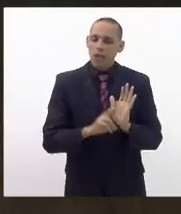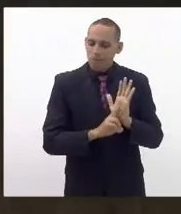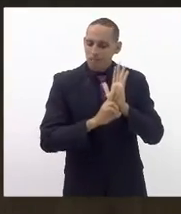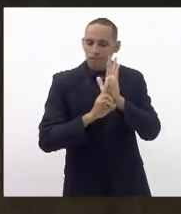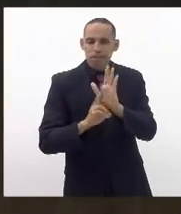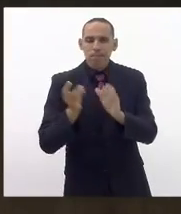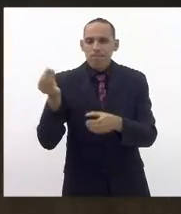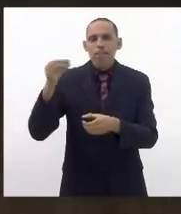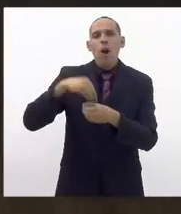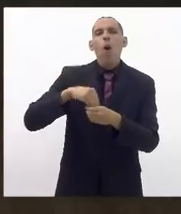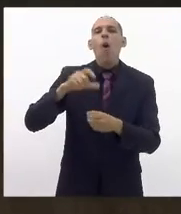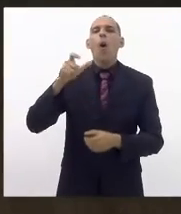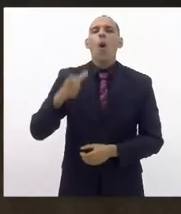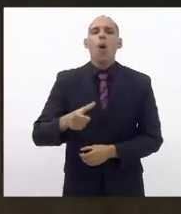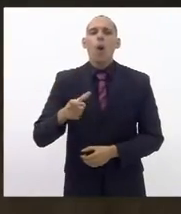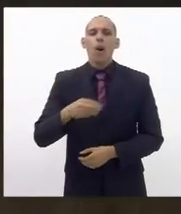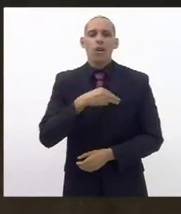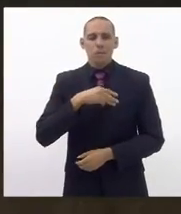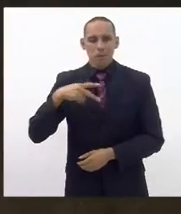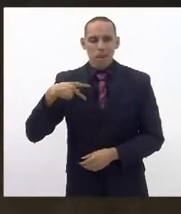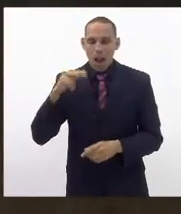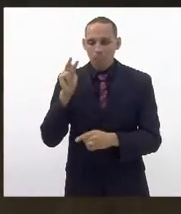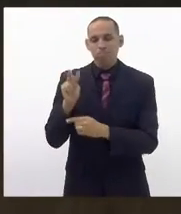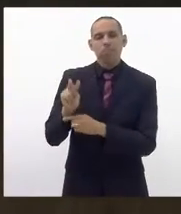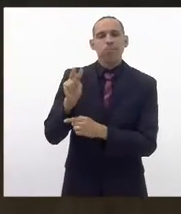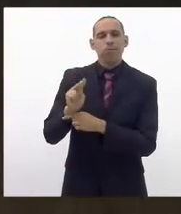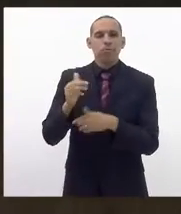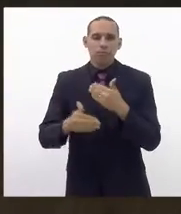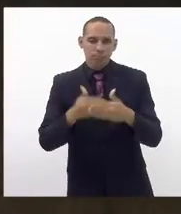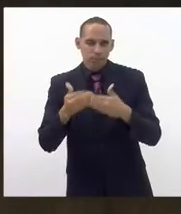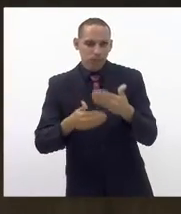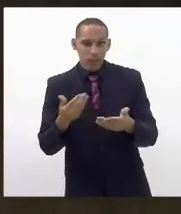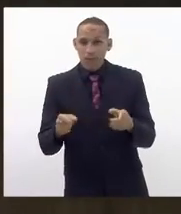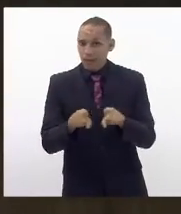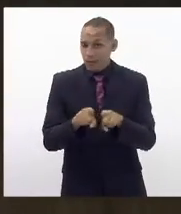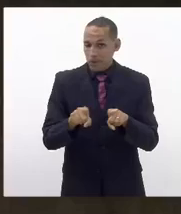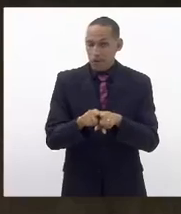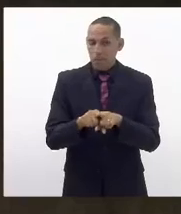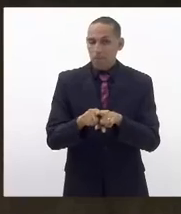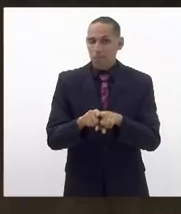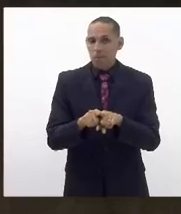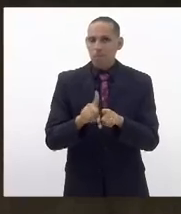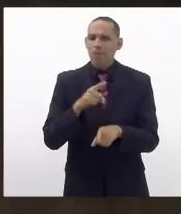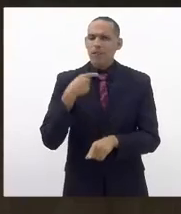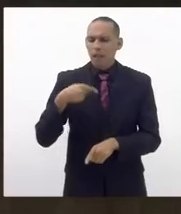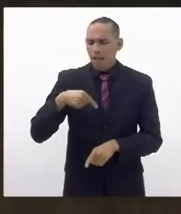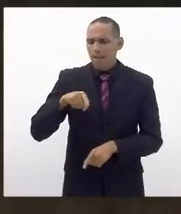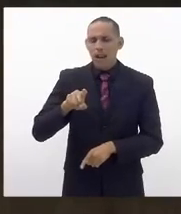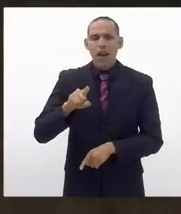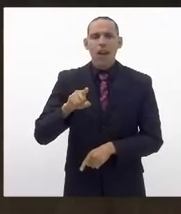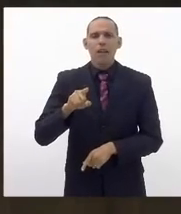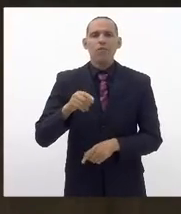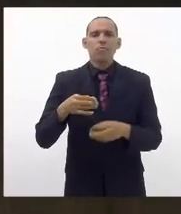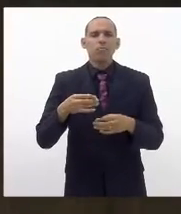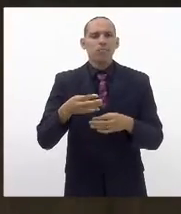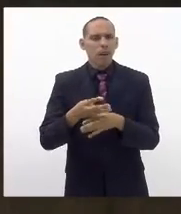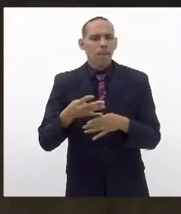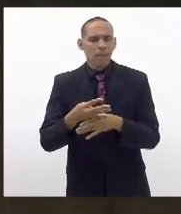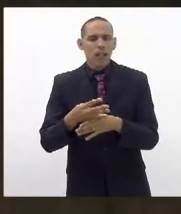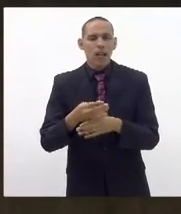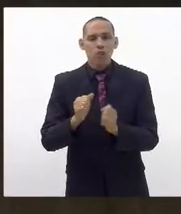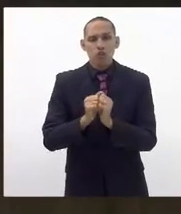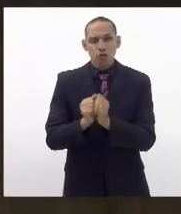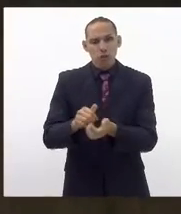representação no Ministério Público, que está acompanhando o processo, mas também estivemos na cidade, tanto com a